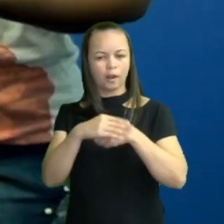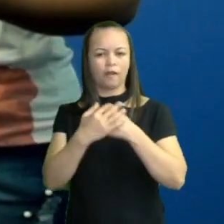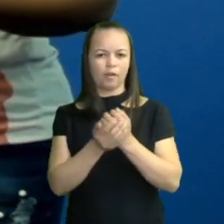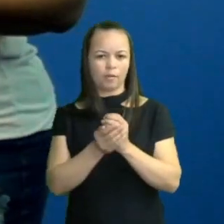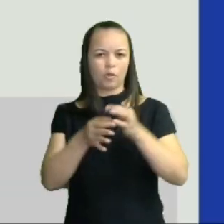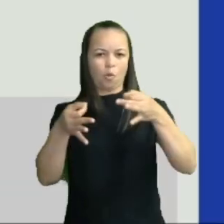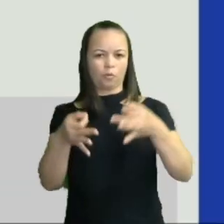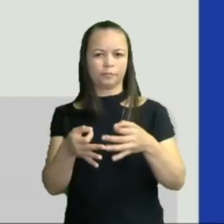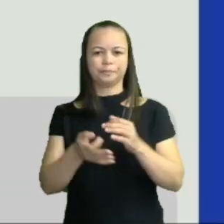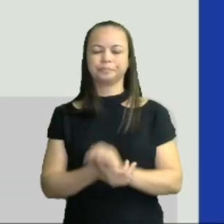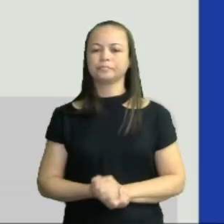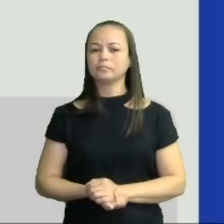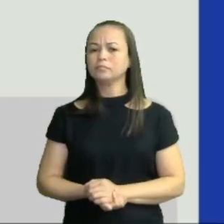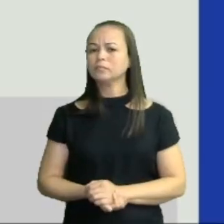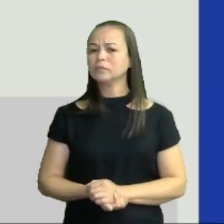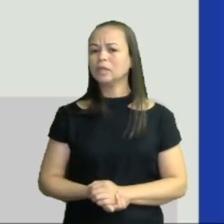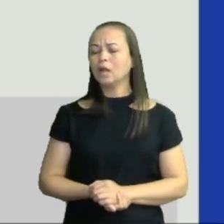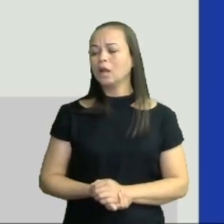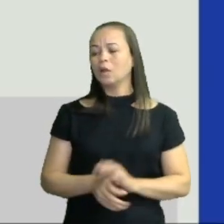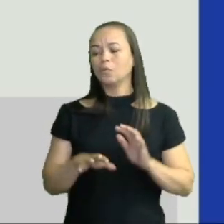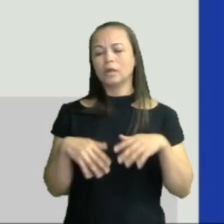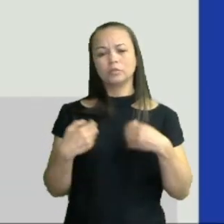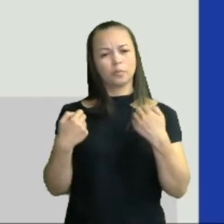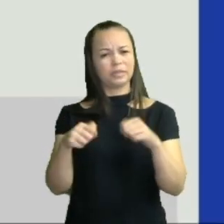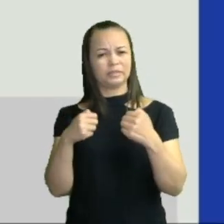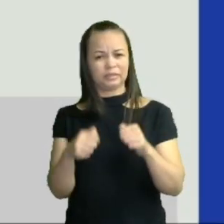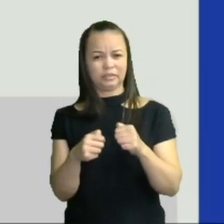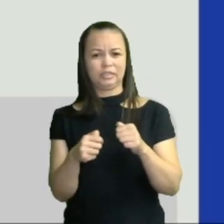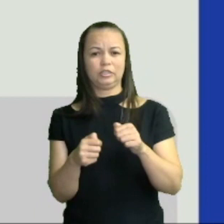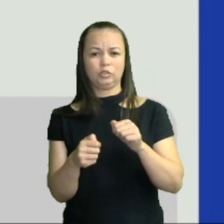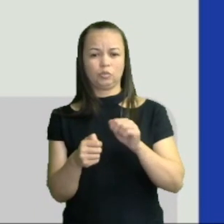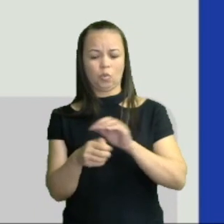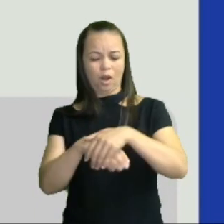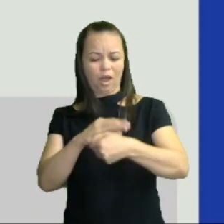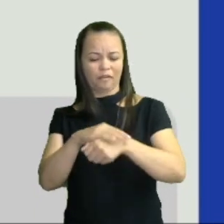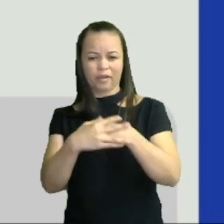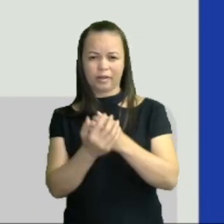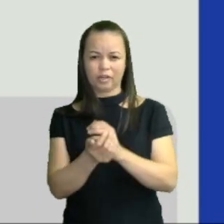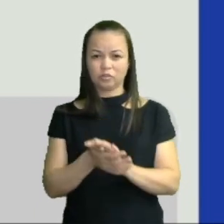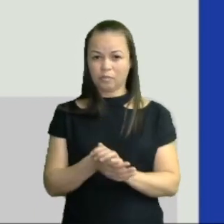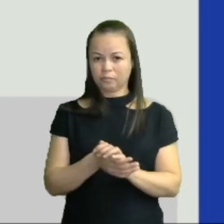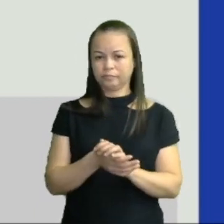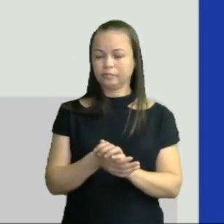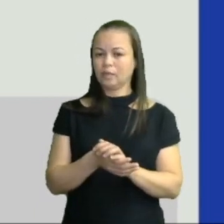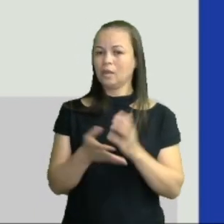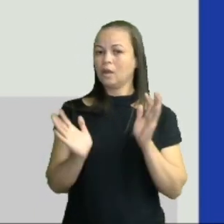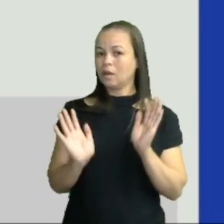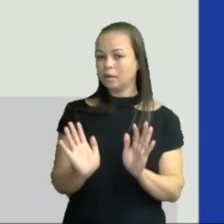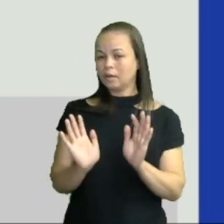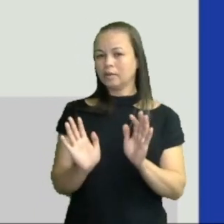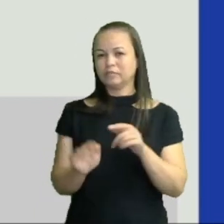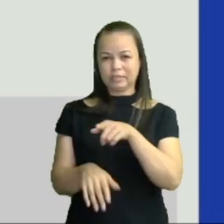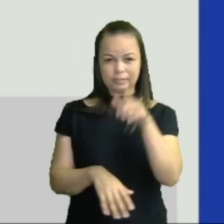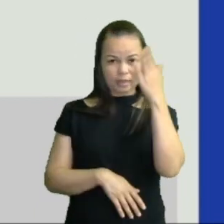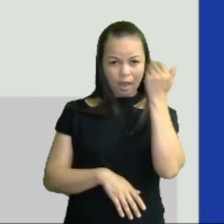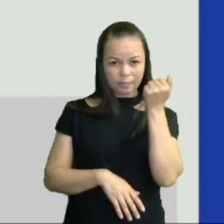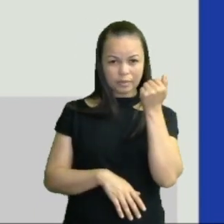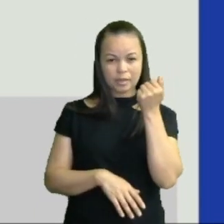minhas mãos? E aí, você sabe quando lavar as mãos? Você deve lavar as mãos antes e depois de usar o